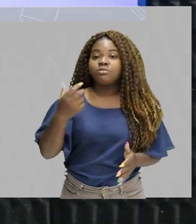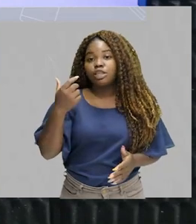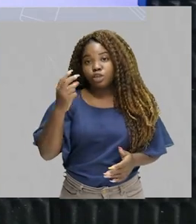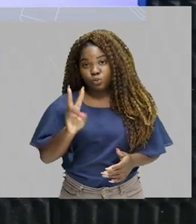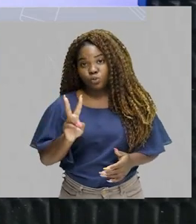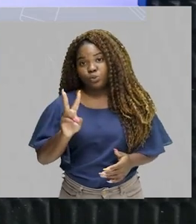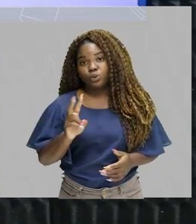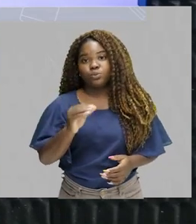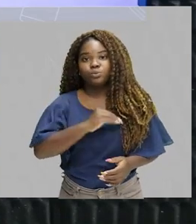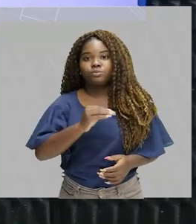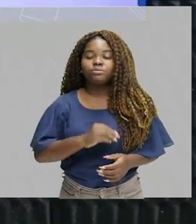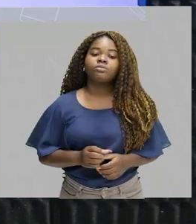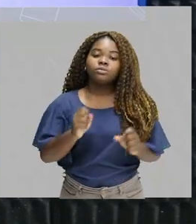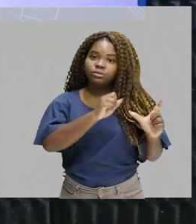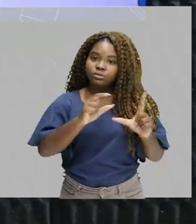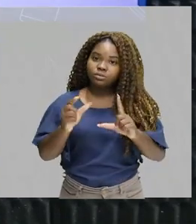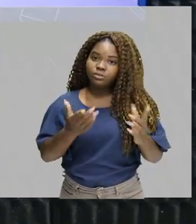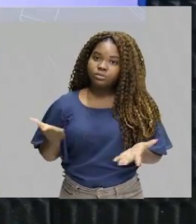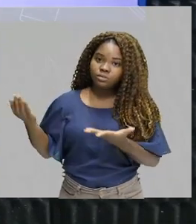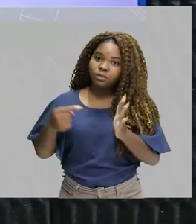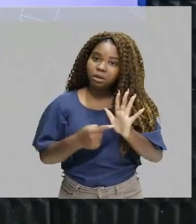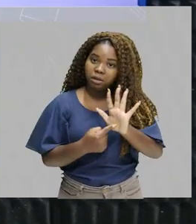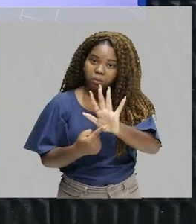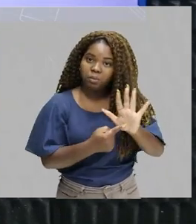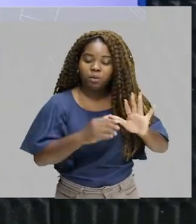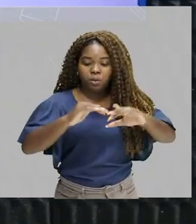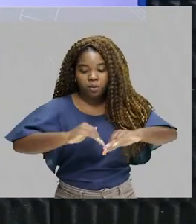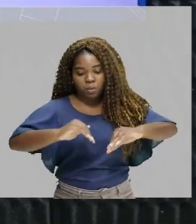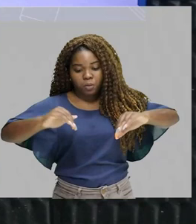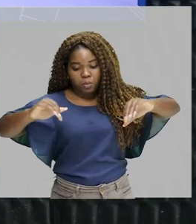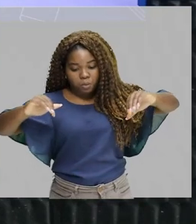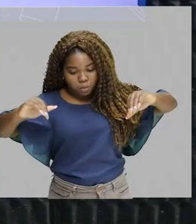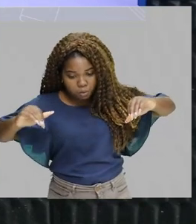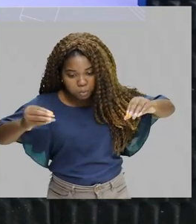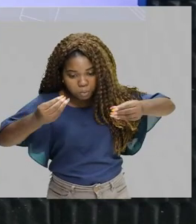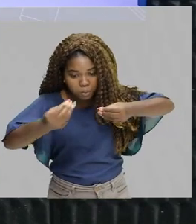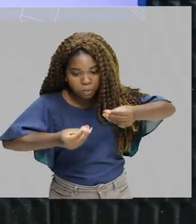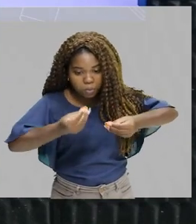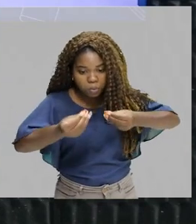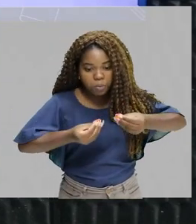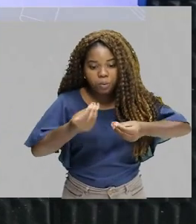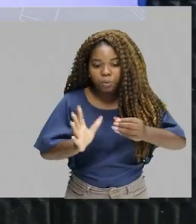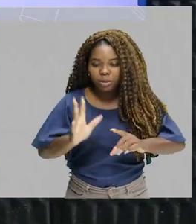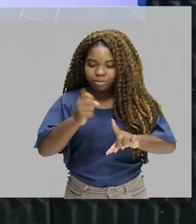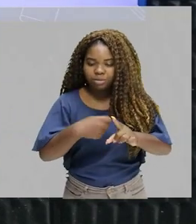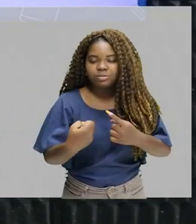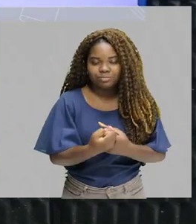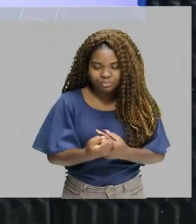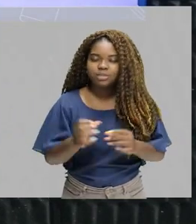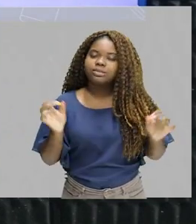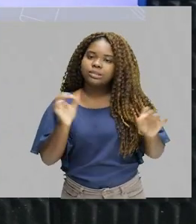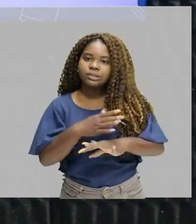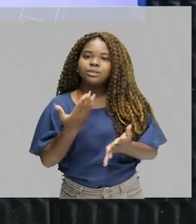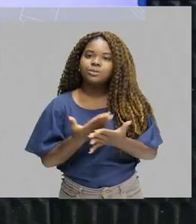mínimos e é com esse slide que mostra aí a divisão das faixas ou camadas sociais no Brasil que a gente